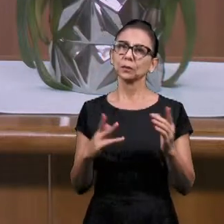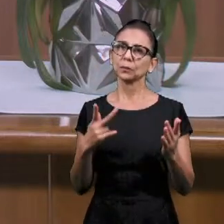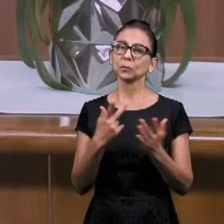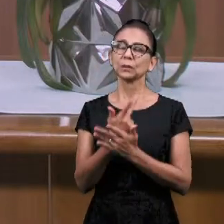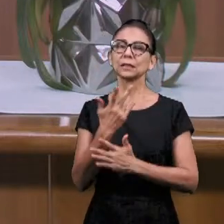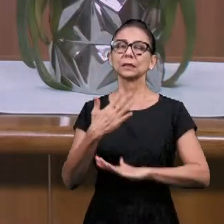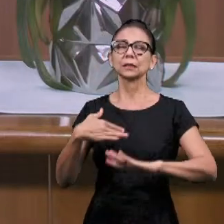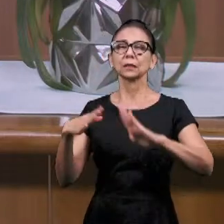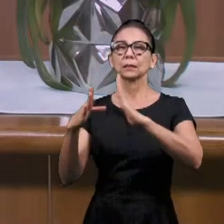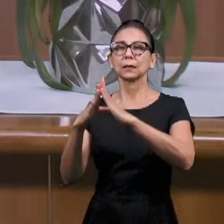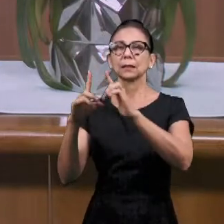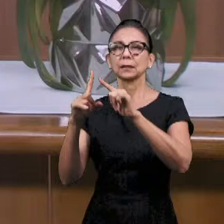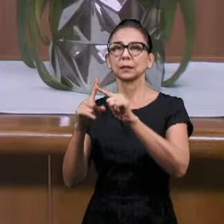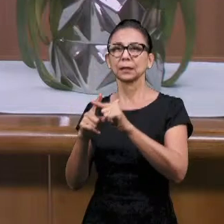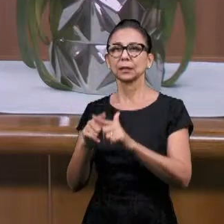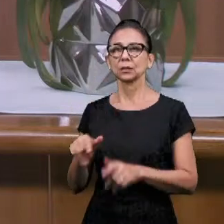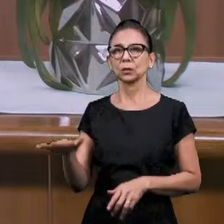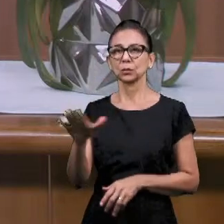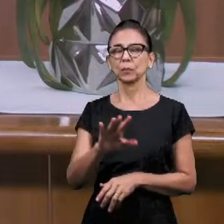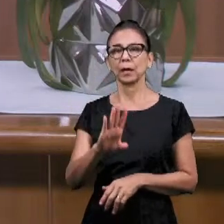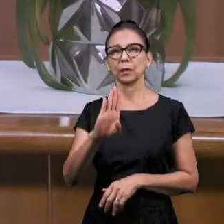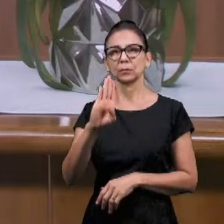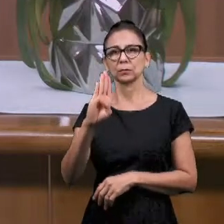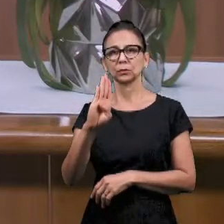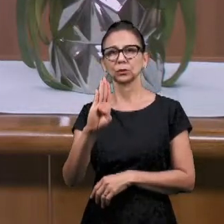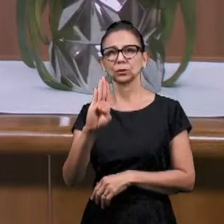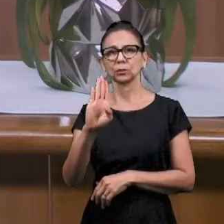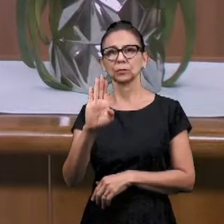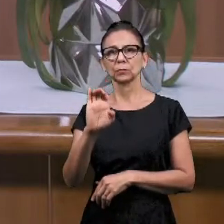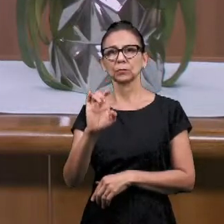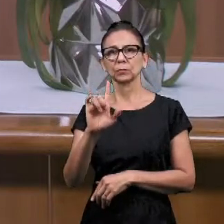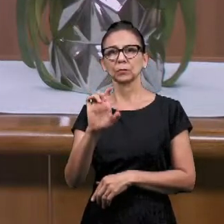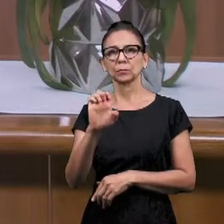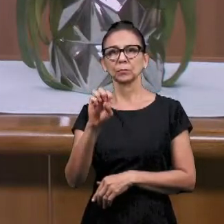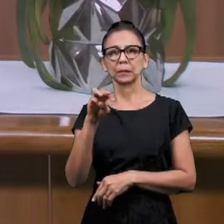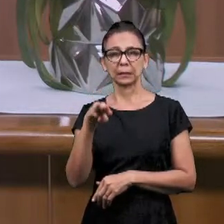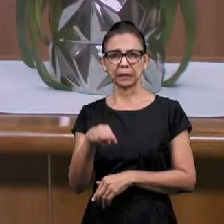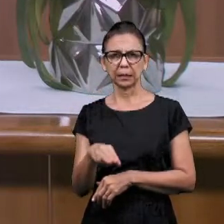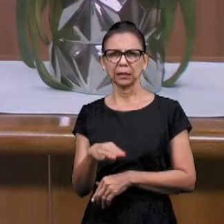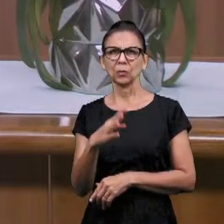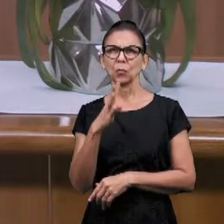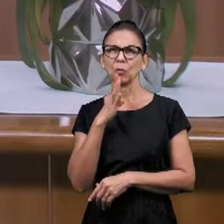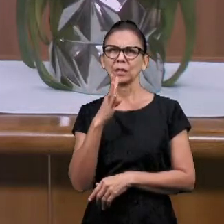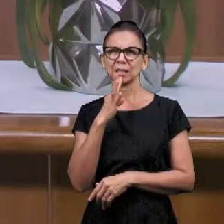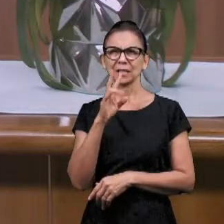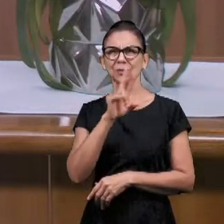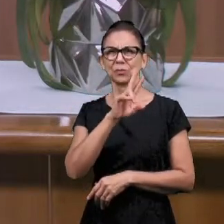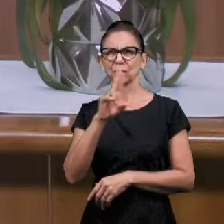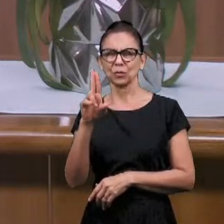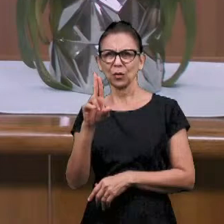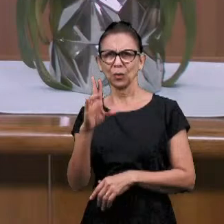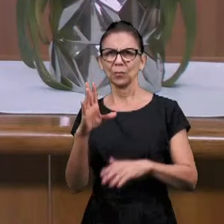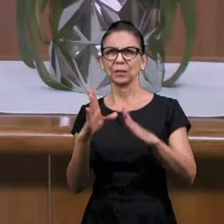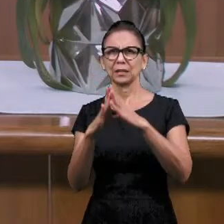fica aqui no bairro de Belém, aqui em Vila Velha, conhecida como a Igreja da Toca. Os irmãos devem ter